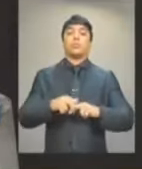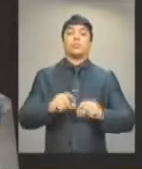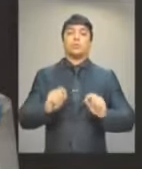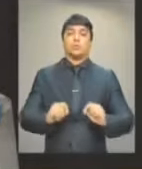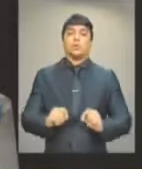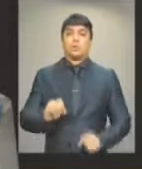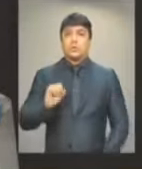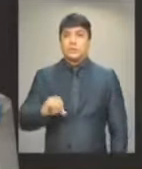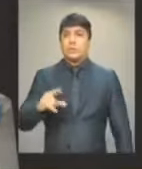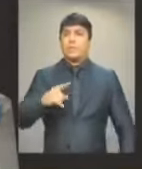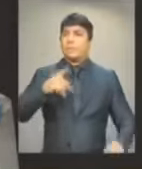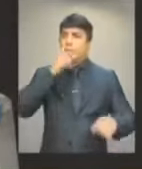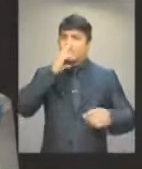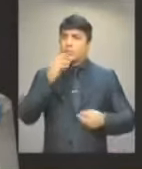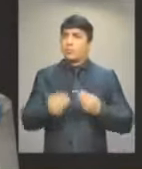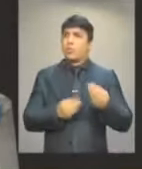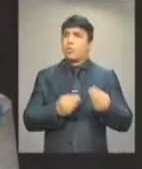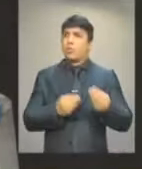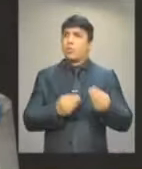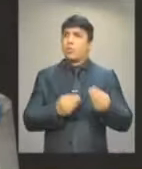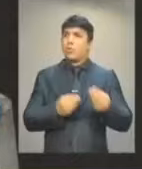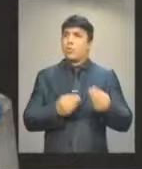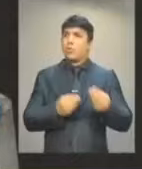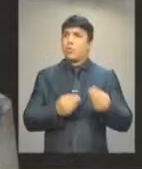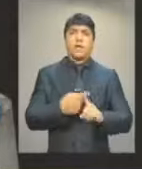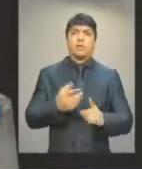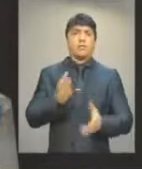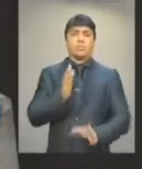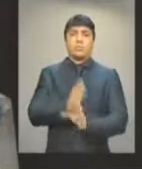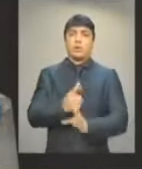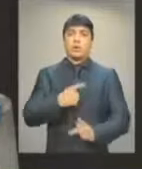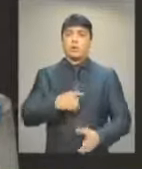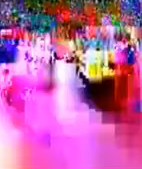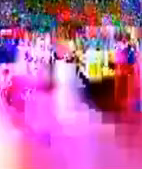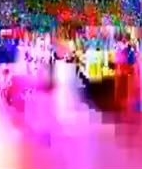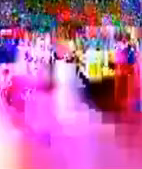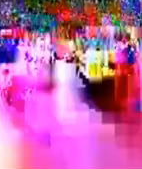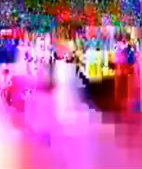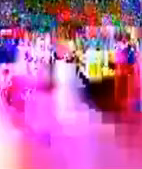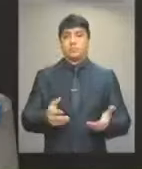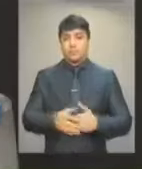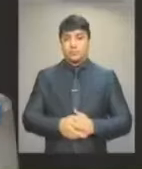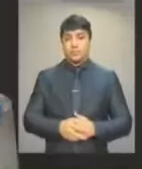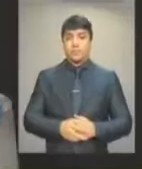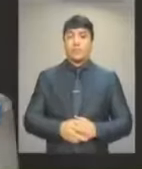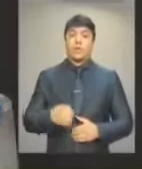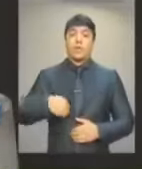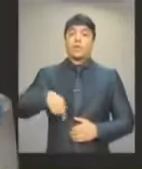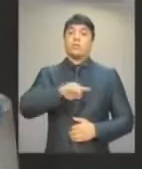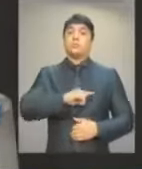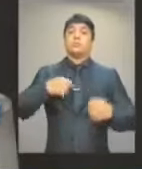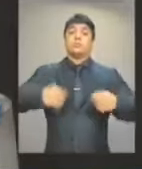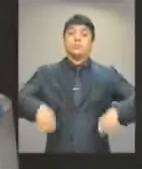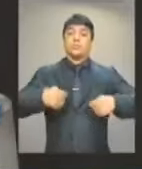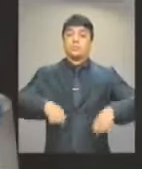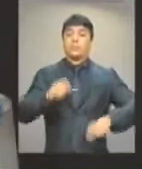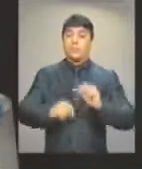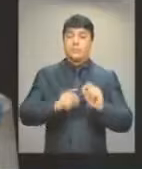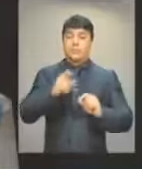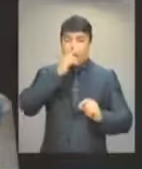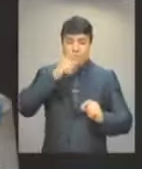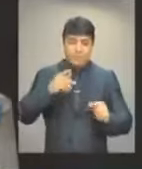se exige dele mais do que ele pode alcançar por causa do subfinanciamento. Nós precisamos ampliar o financiamento